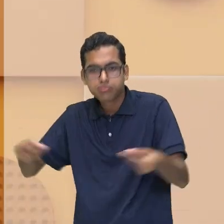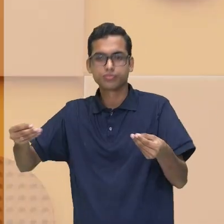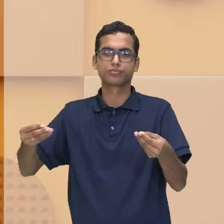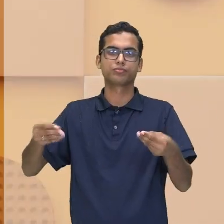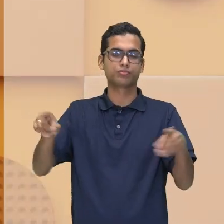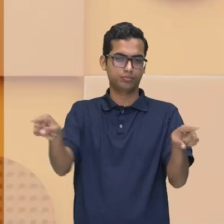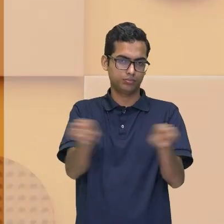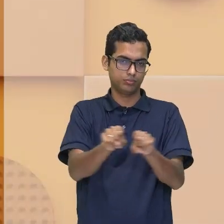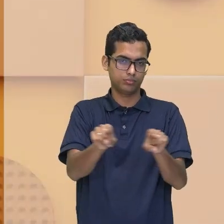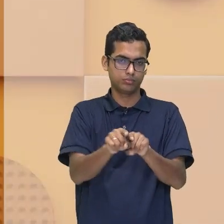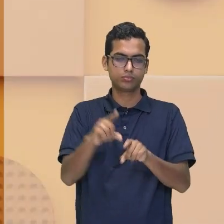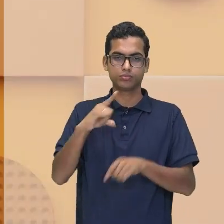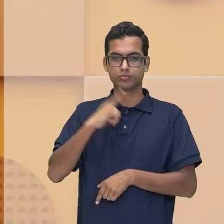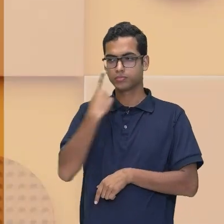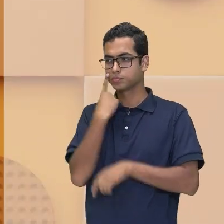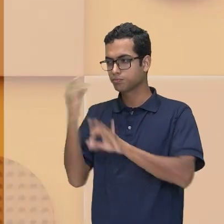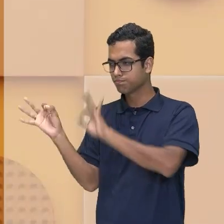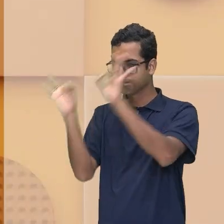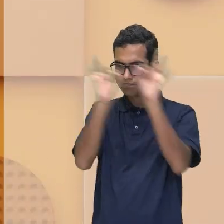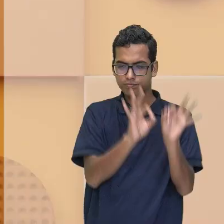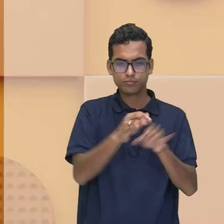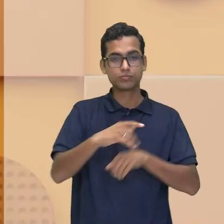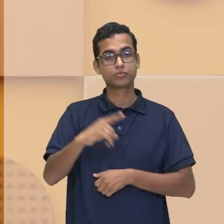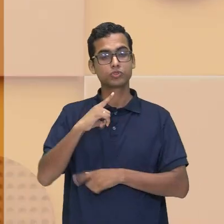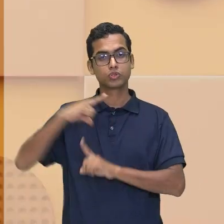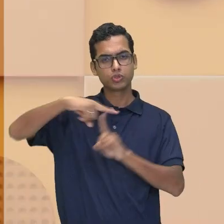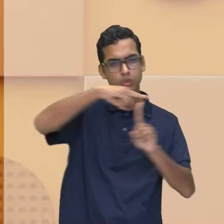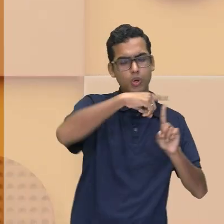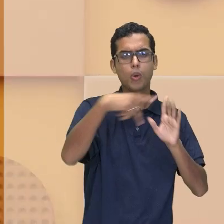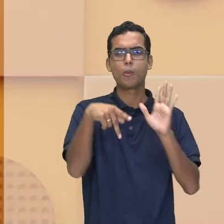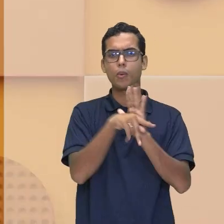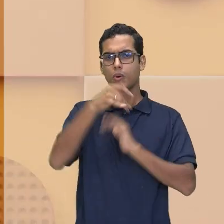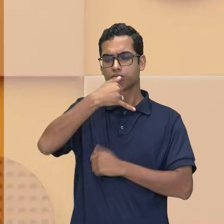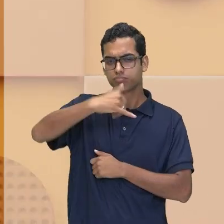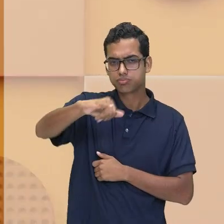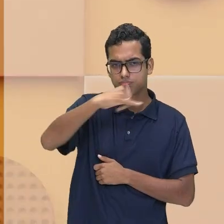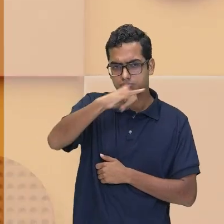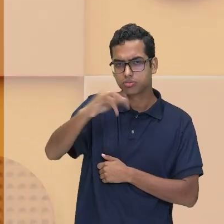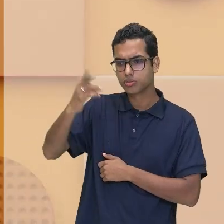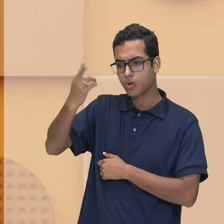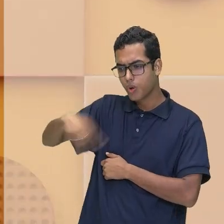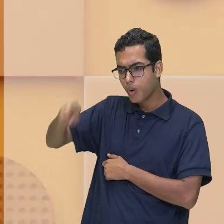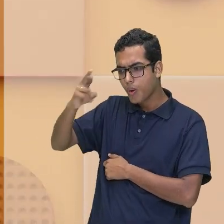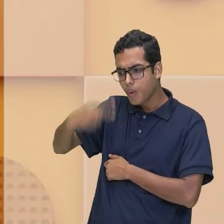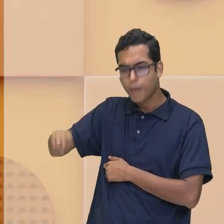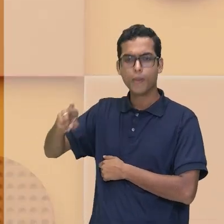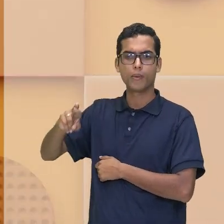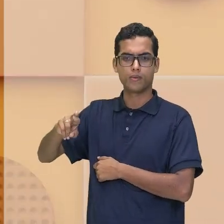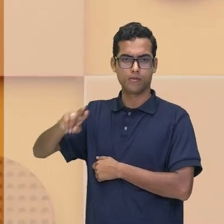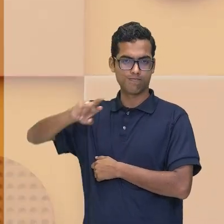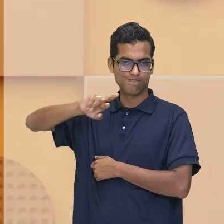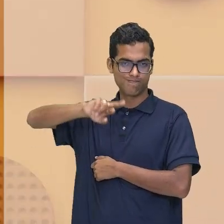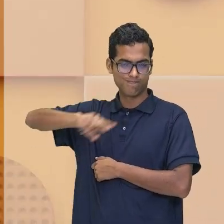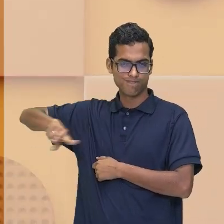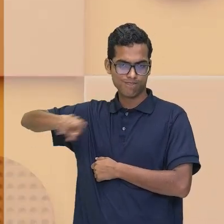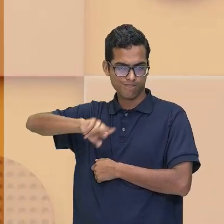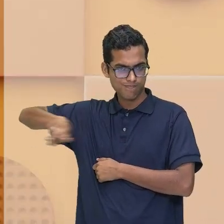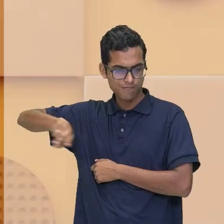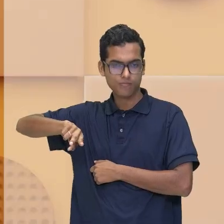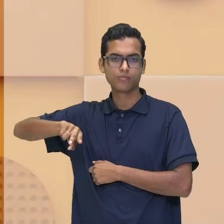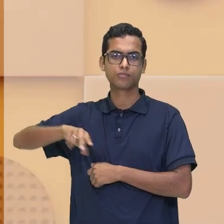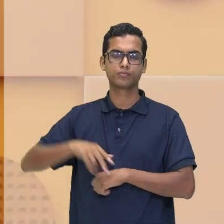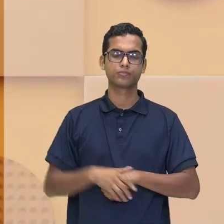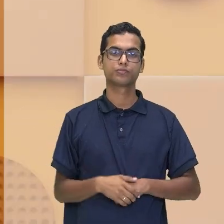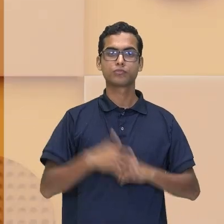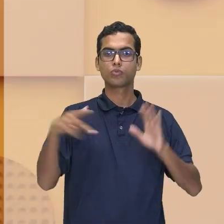a formação aí dessas fontes de energias não renováveis, que são os combustíveis fósseis. E aí nós temos o carvão mineral,